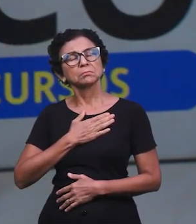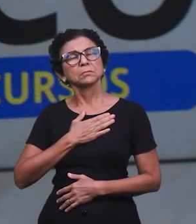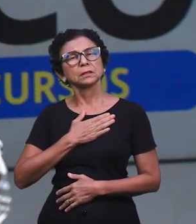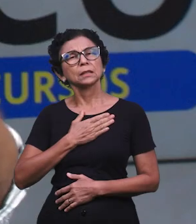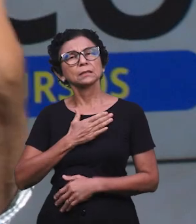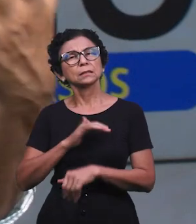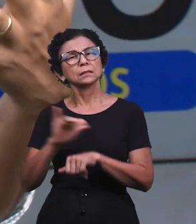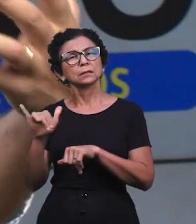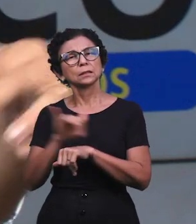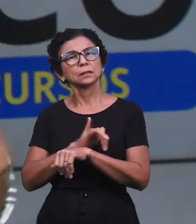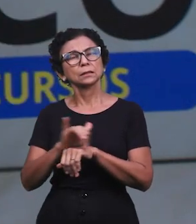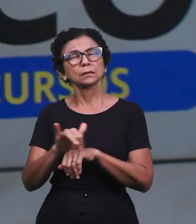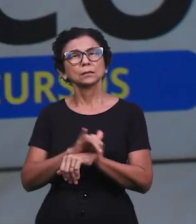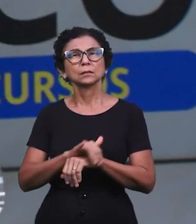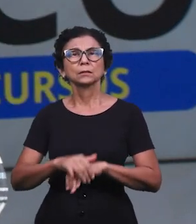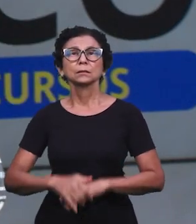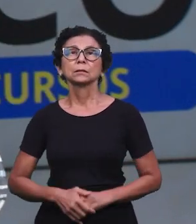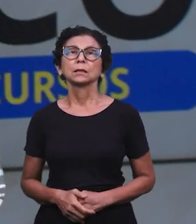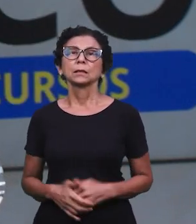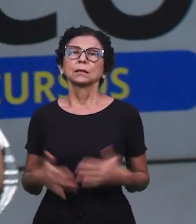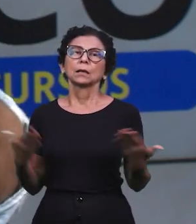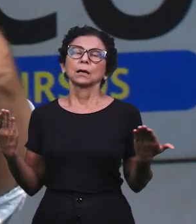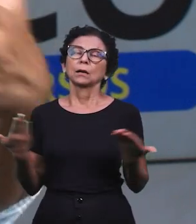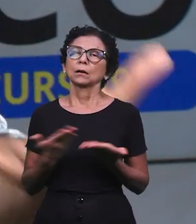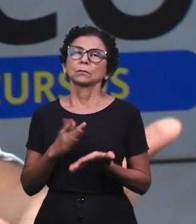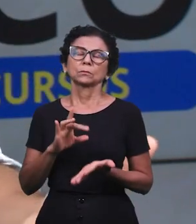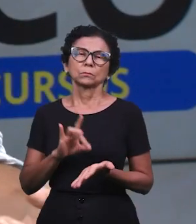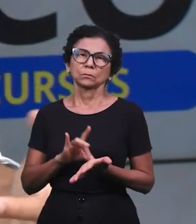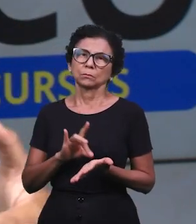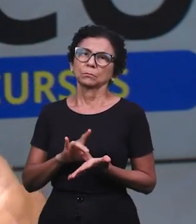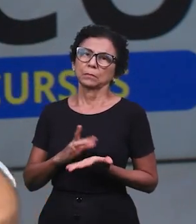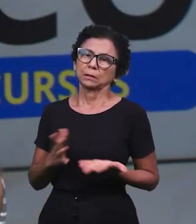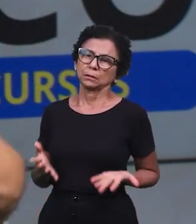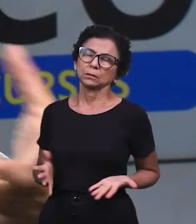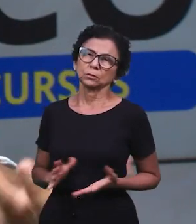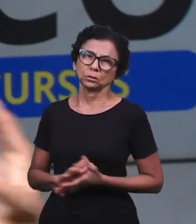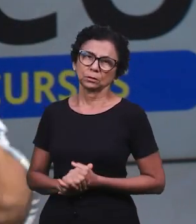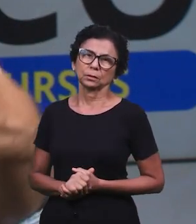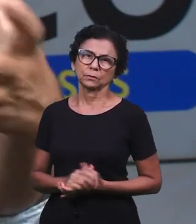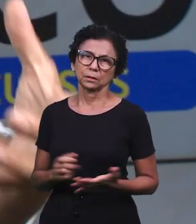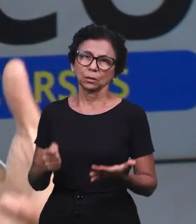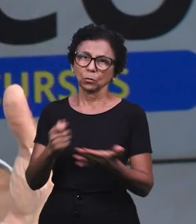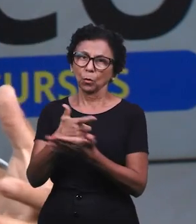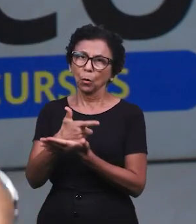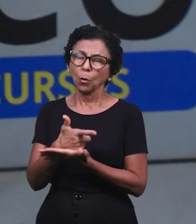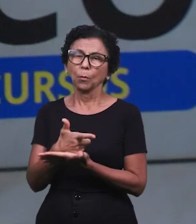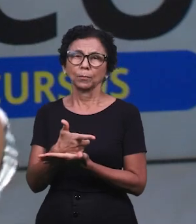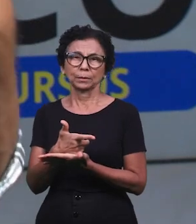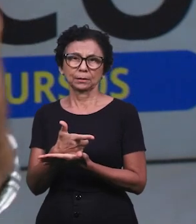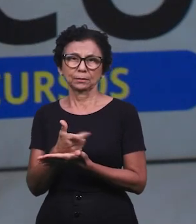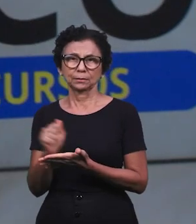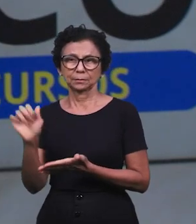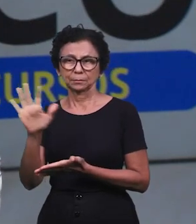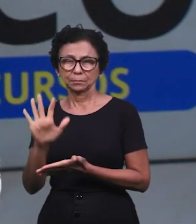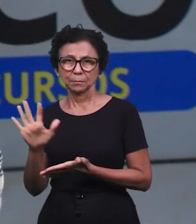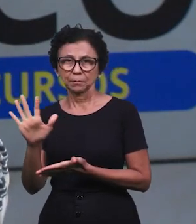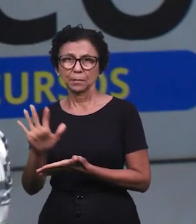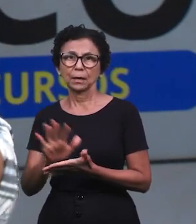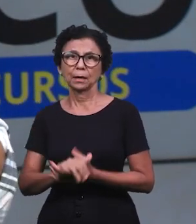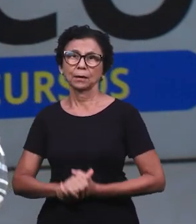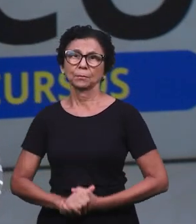até encontra alguns mapas mentais para adquirir, né, que são comercializados já prontos. Não tem o